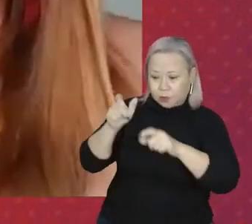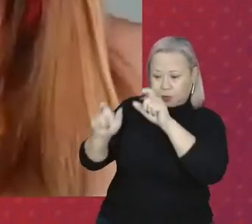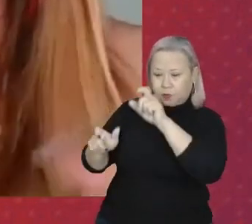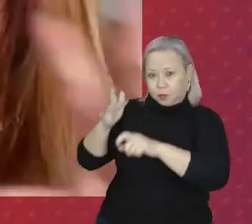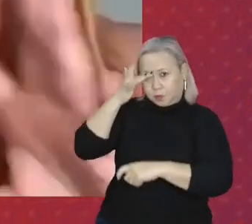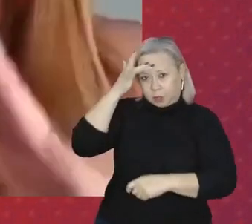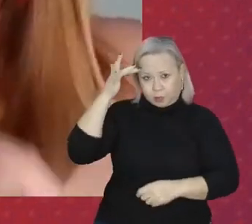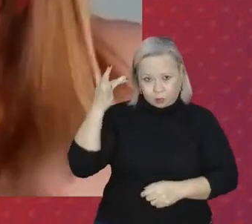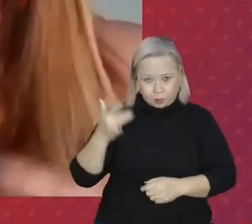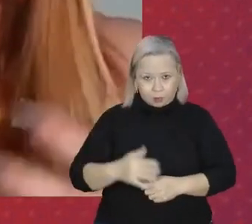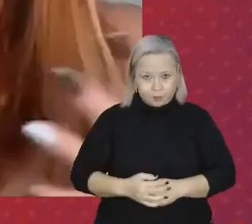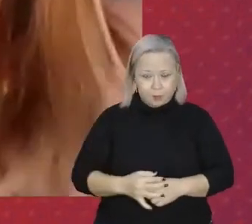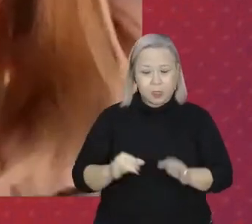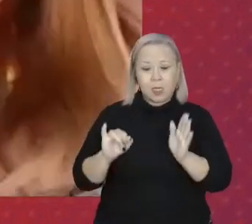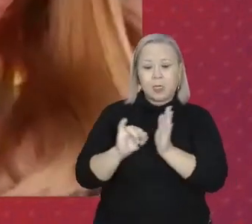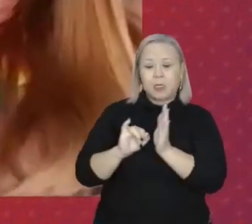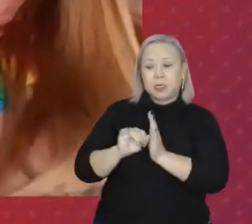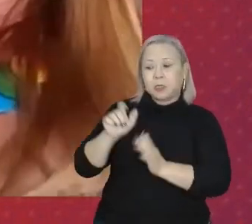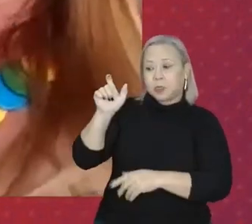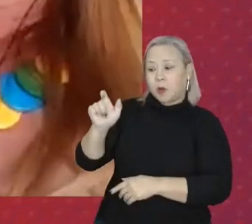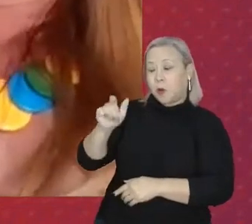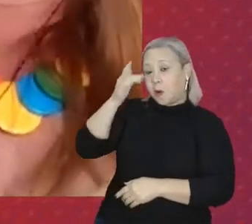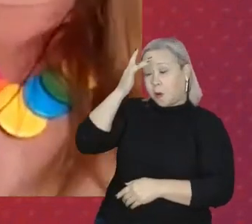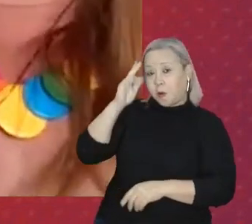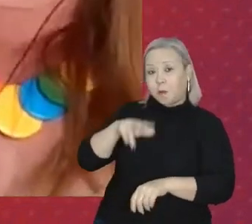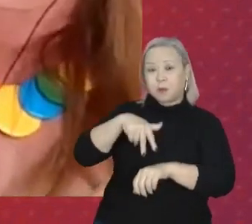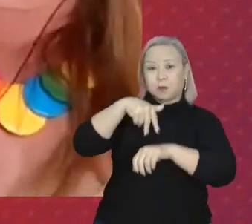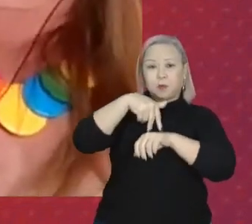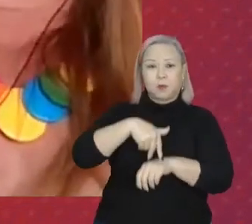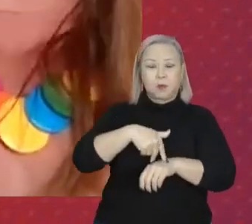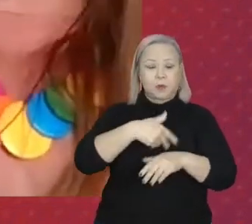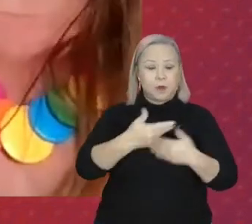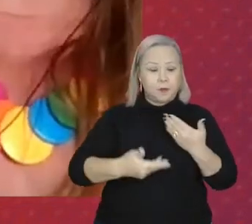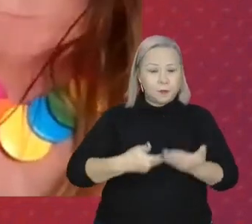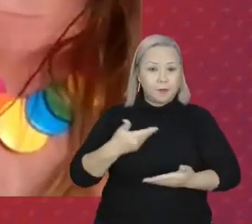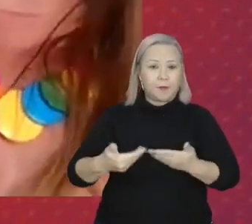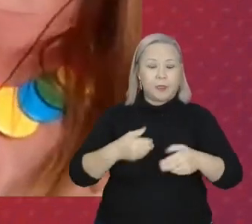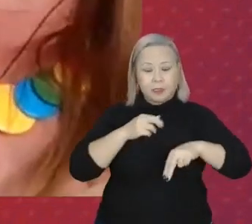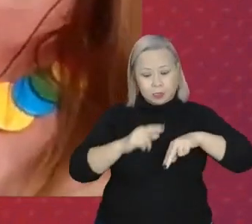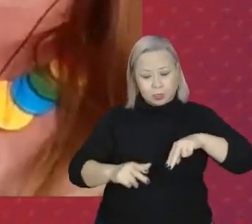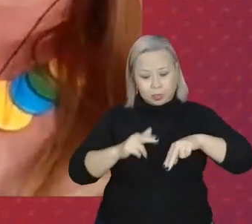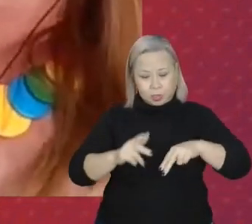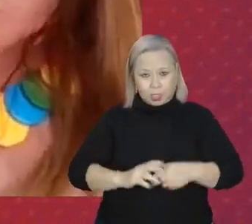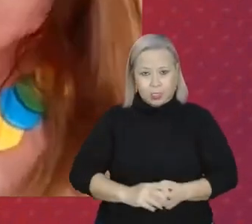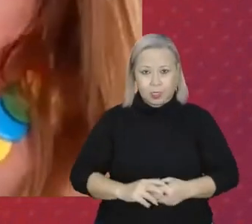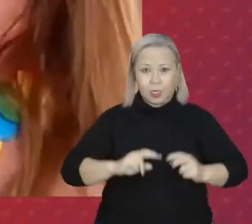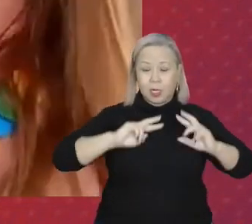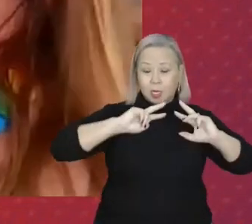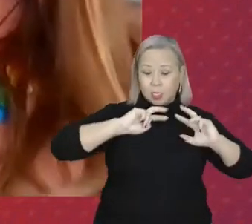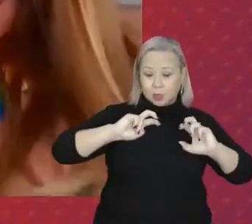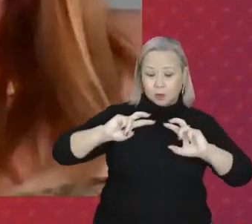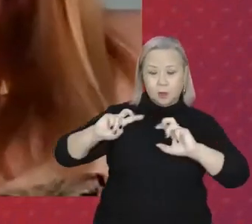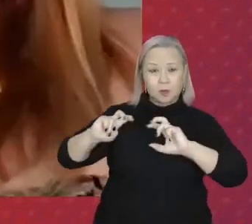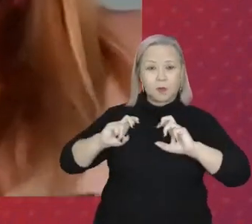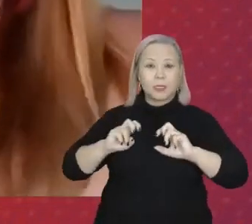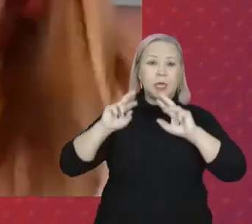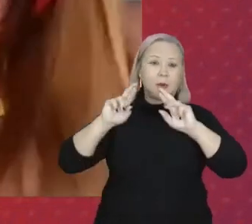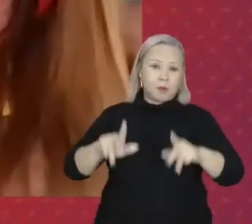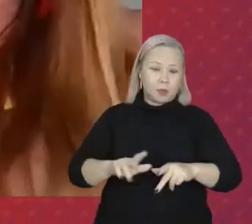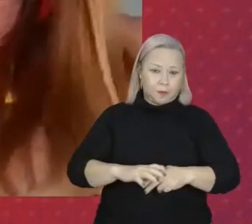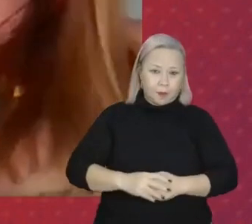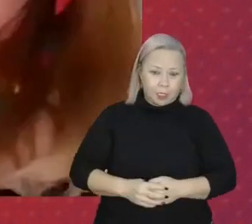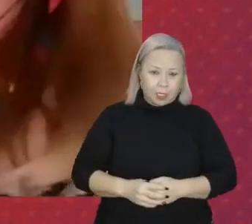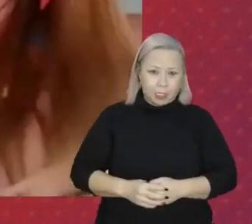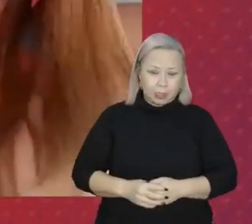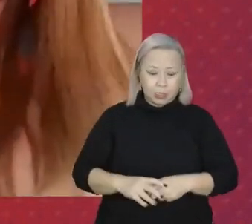de gênero, né, como a pessoa se coloca na sua vivência de gênero e se enxerga, né, com o seu papel de gênero e vivencia o